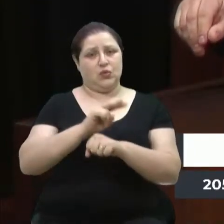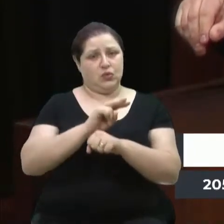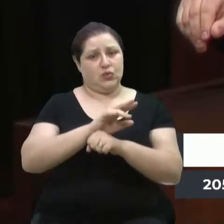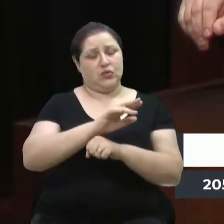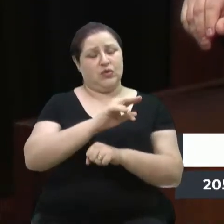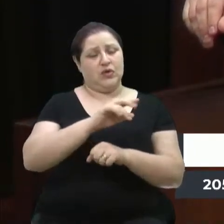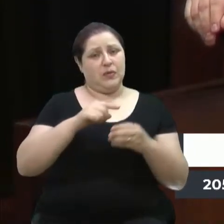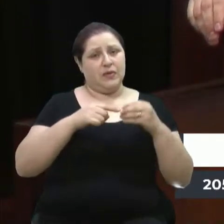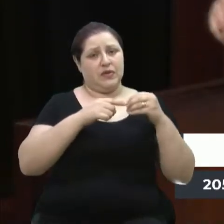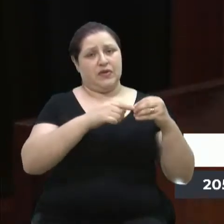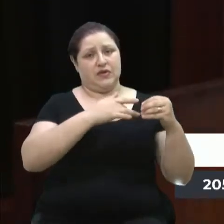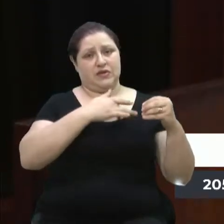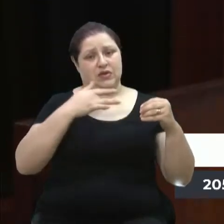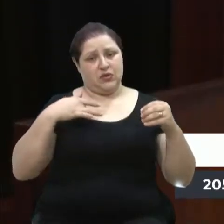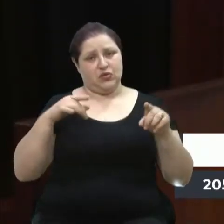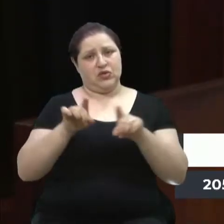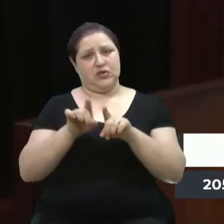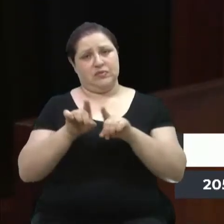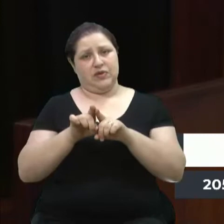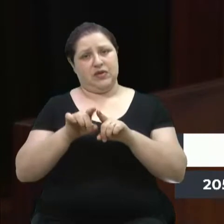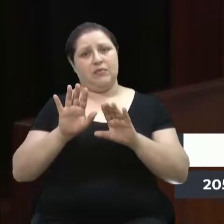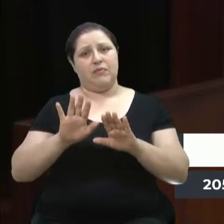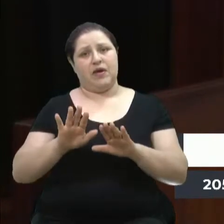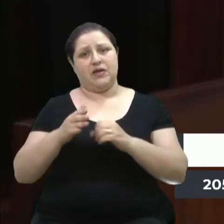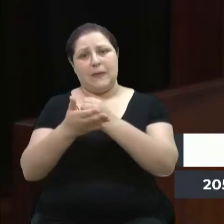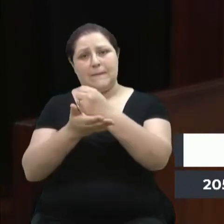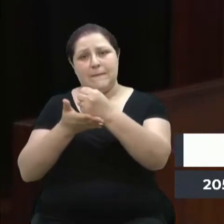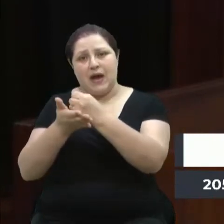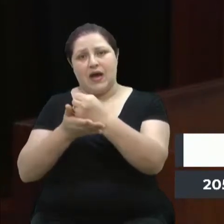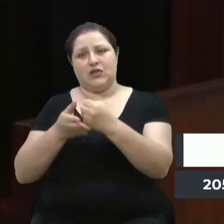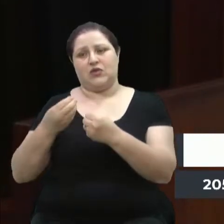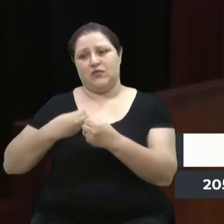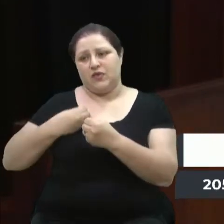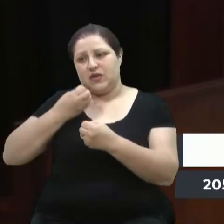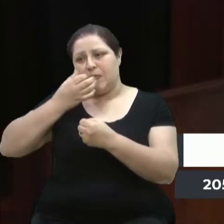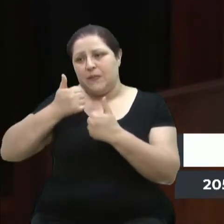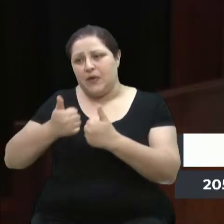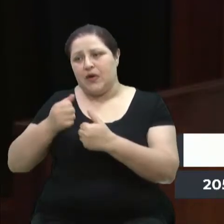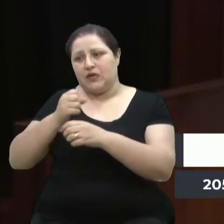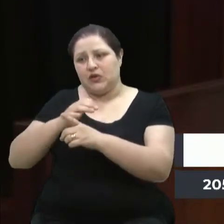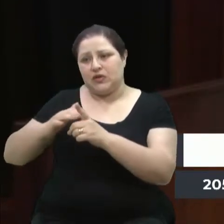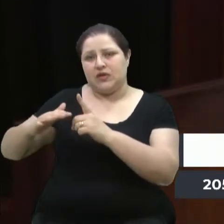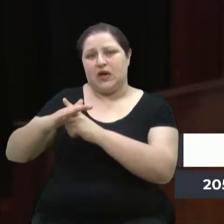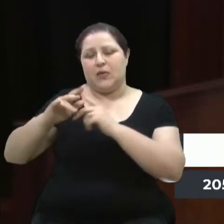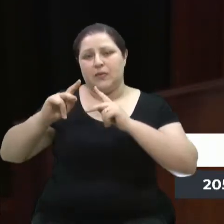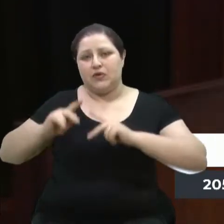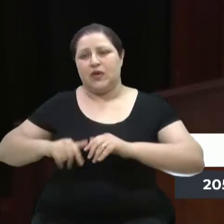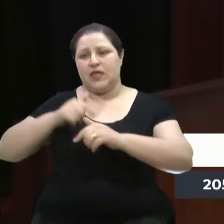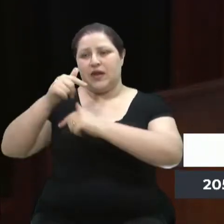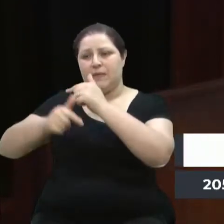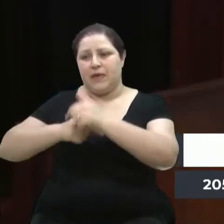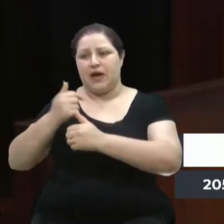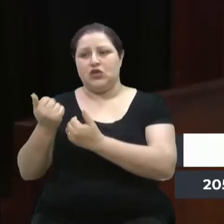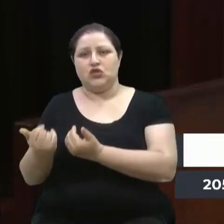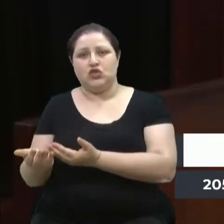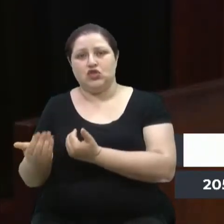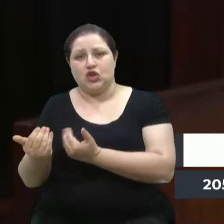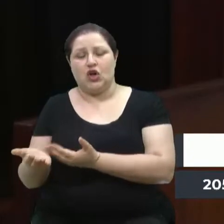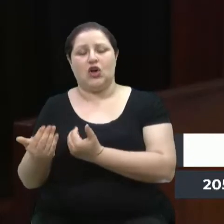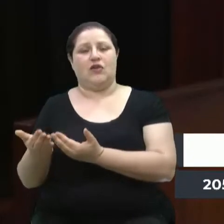milhões né mas o básico que é o bem-estar social com as pessoas que trabalham os nossos jovens vereador Wagner